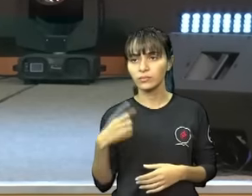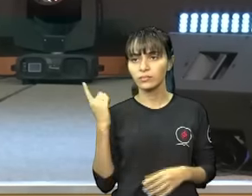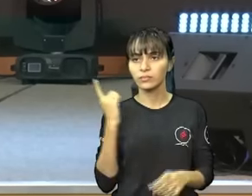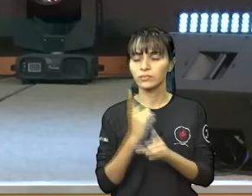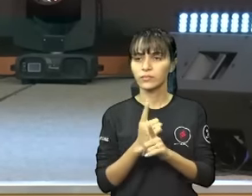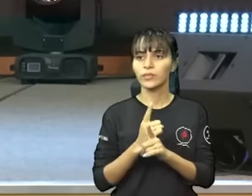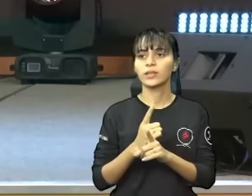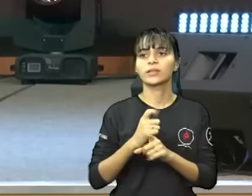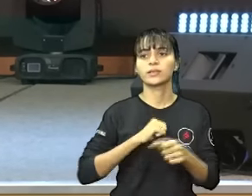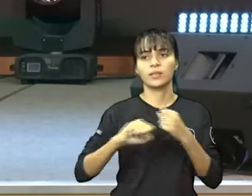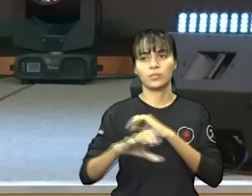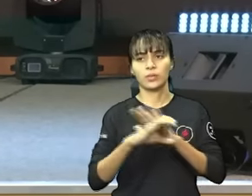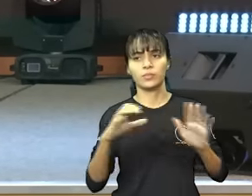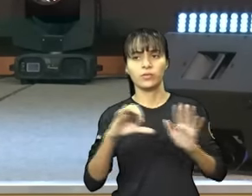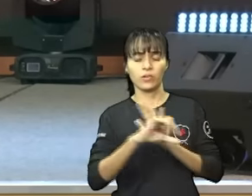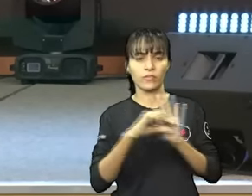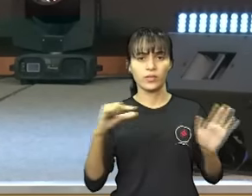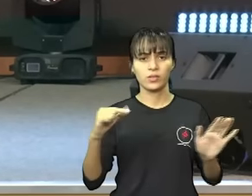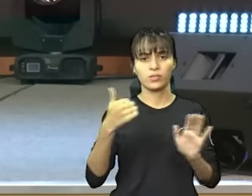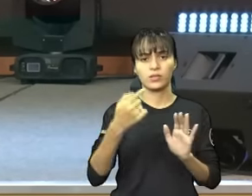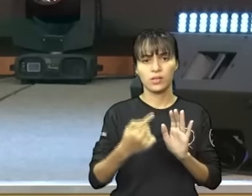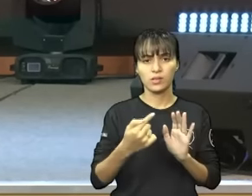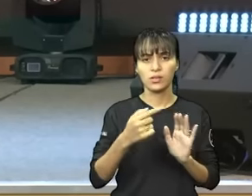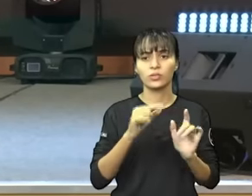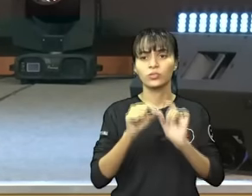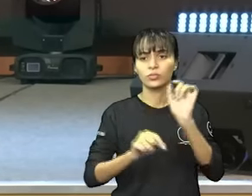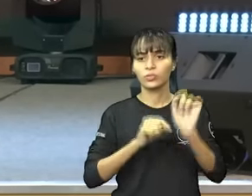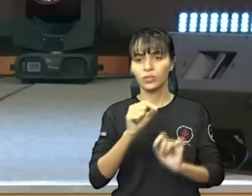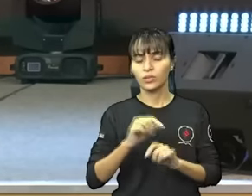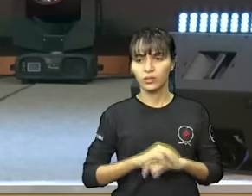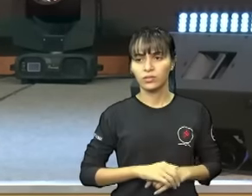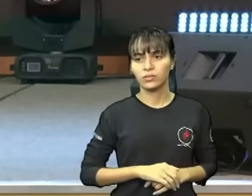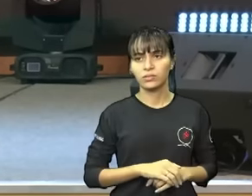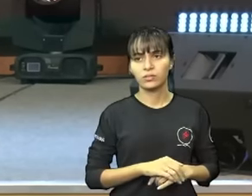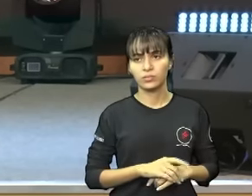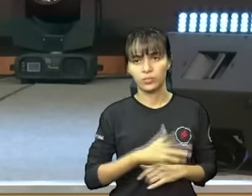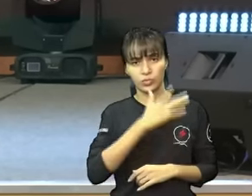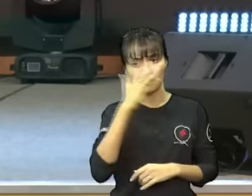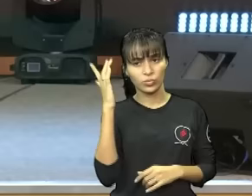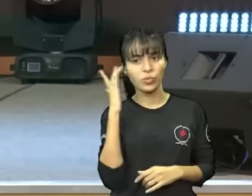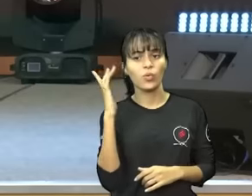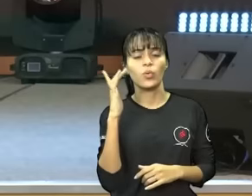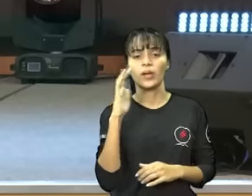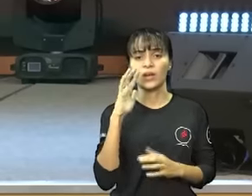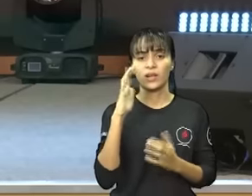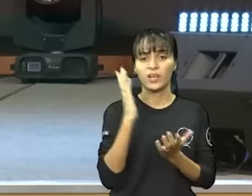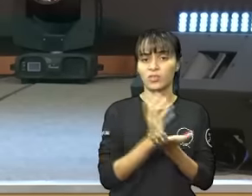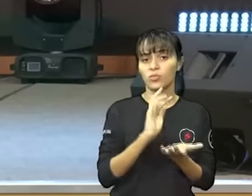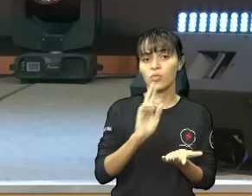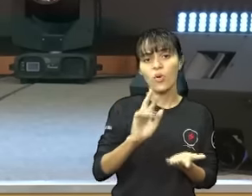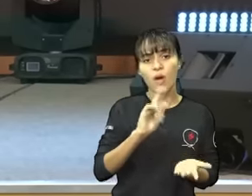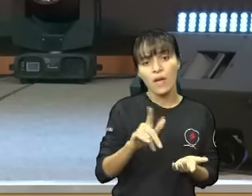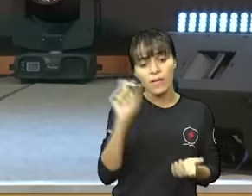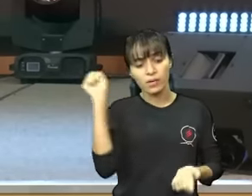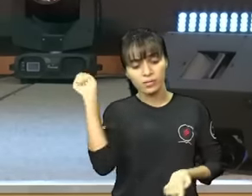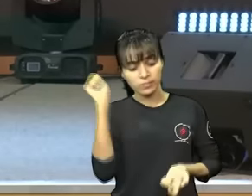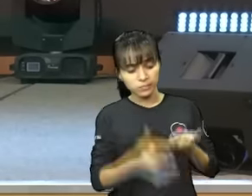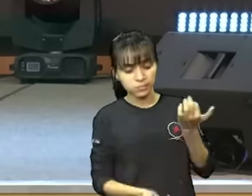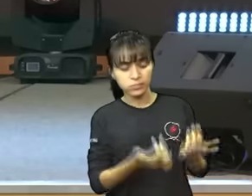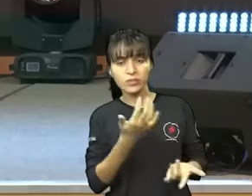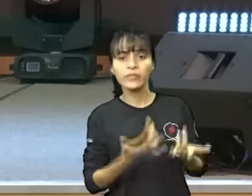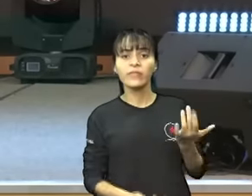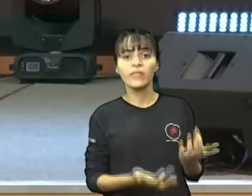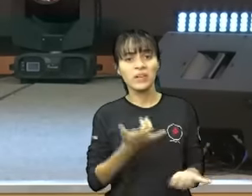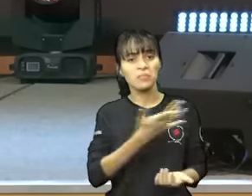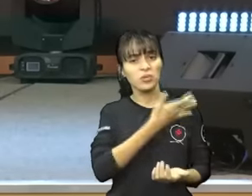encontramos no Salmo 119 Versículo 17 os ímpios serão lançados no inferno e todas as gentes que se esquecem